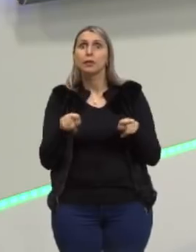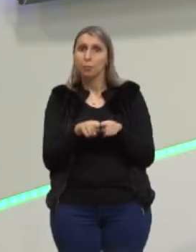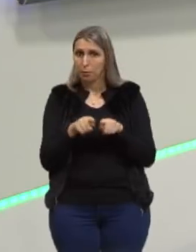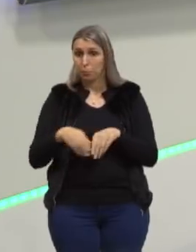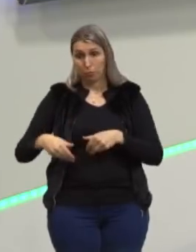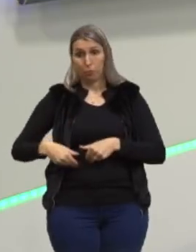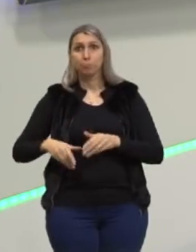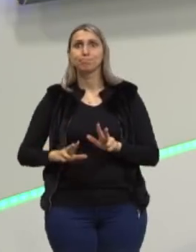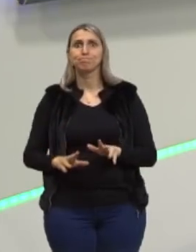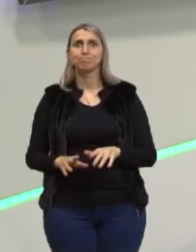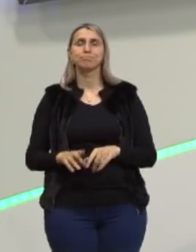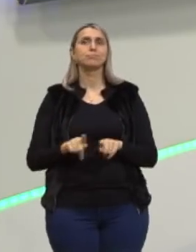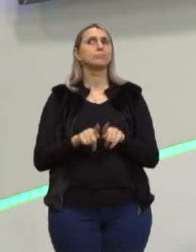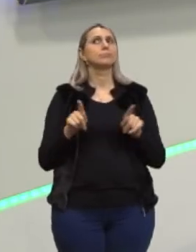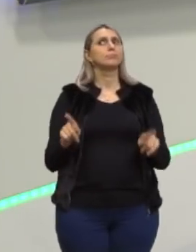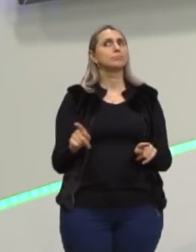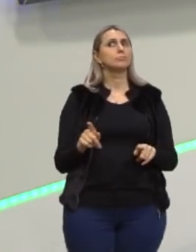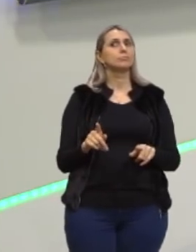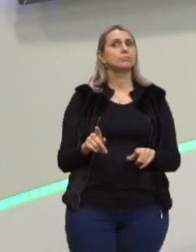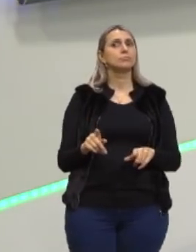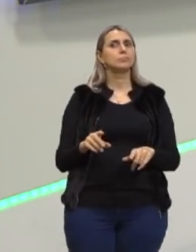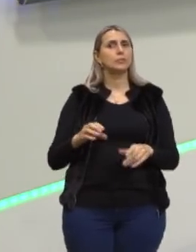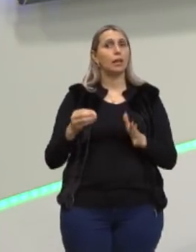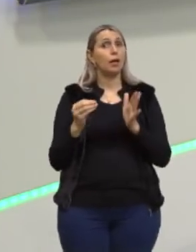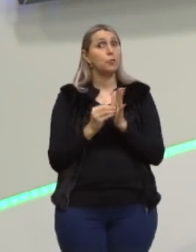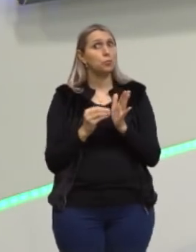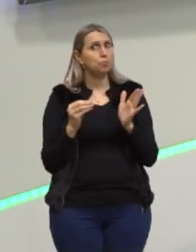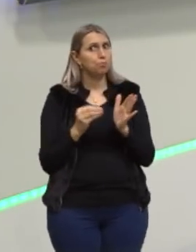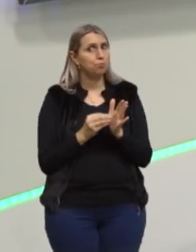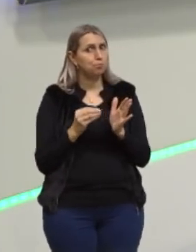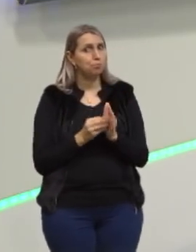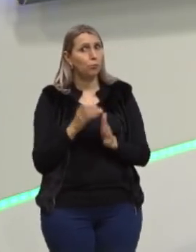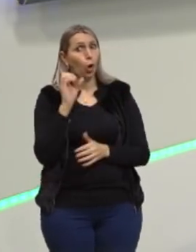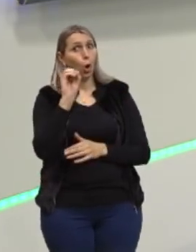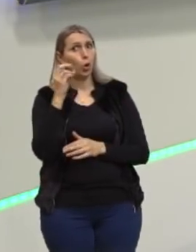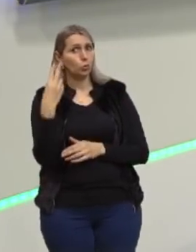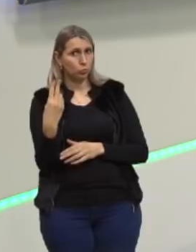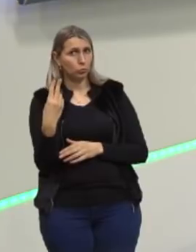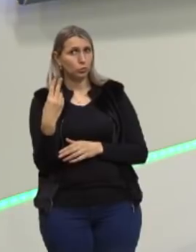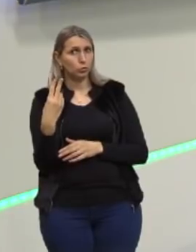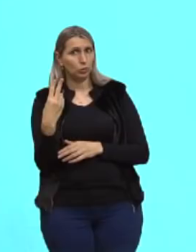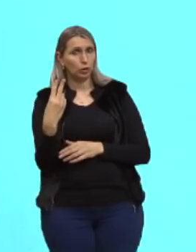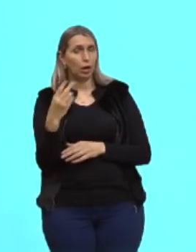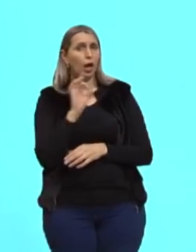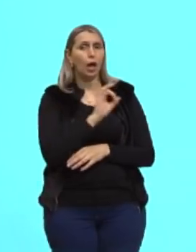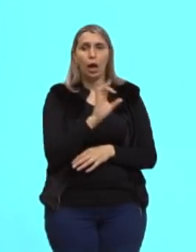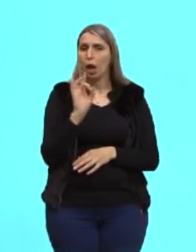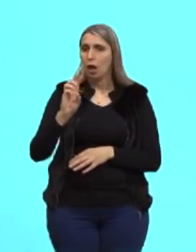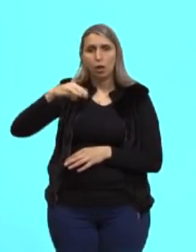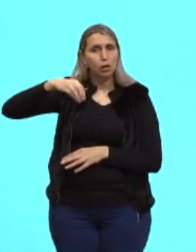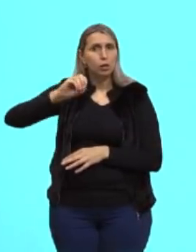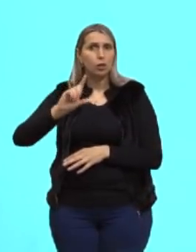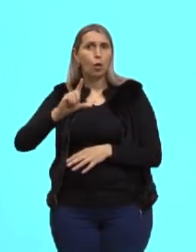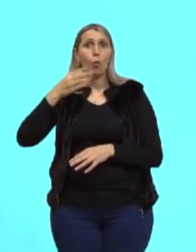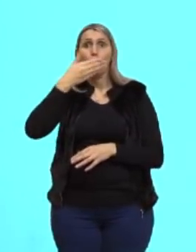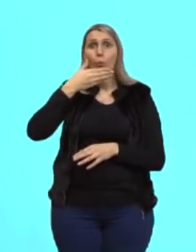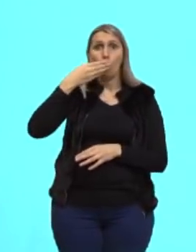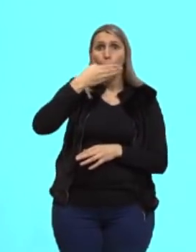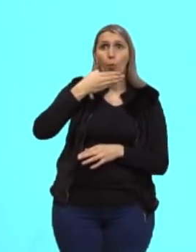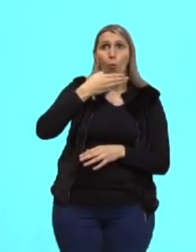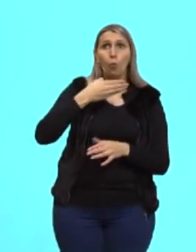tranquilo mas não urgência e a cada molécula de glicose